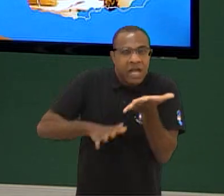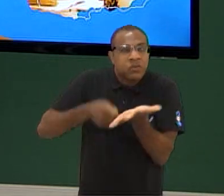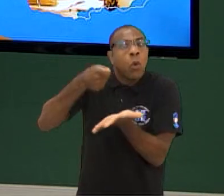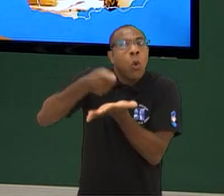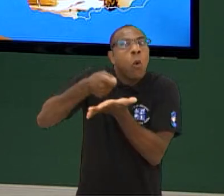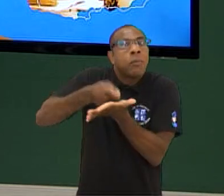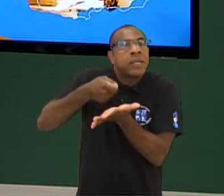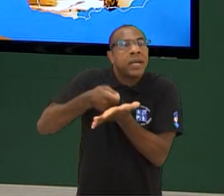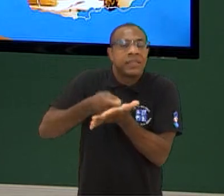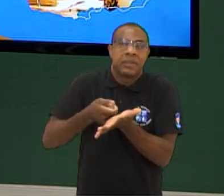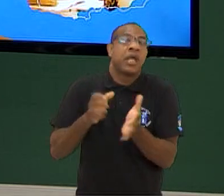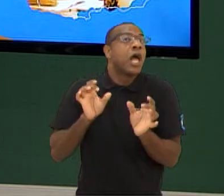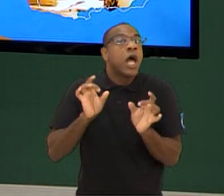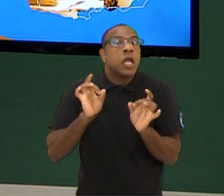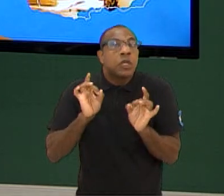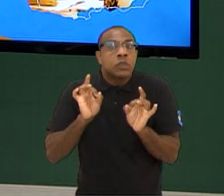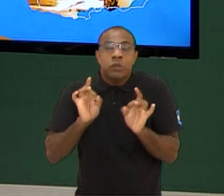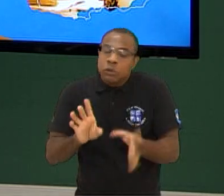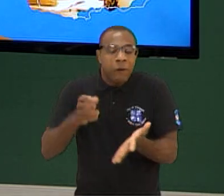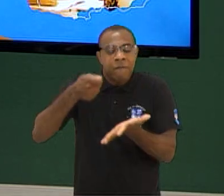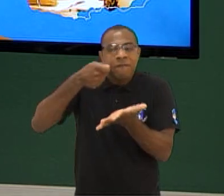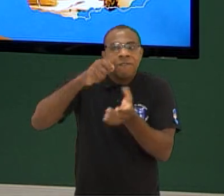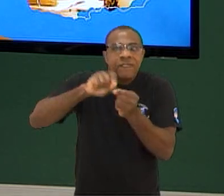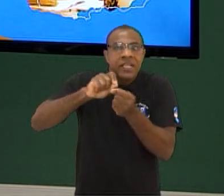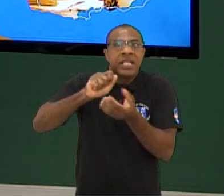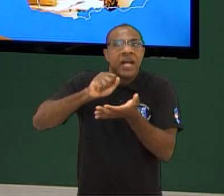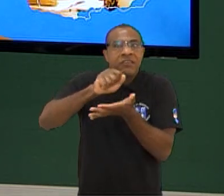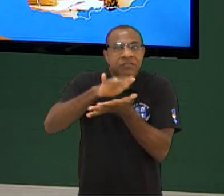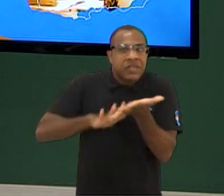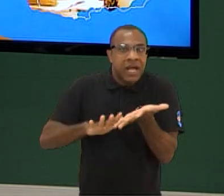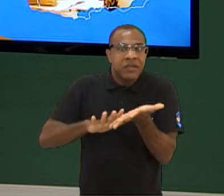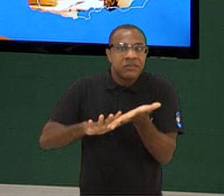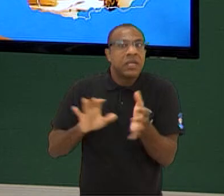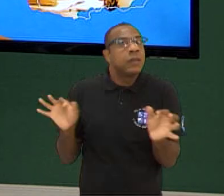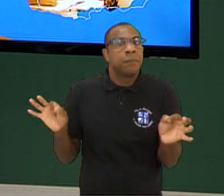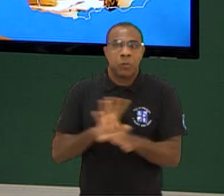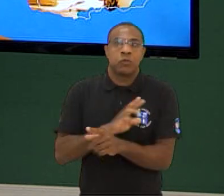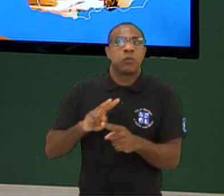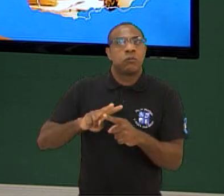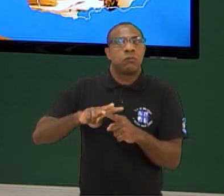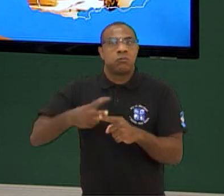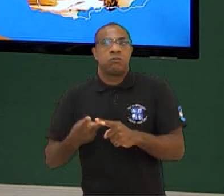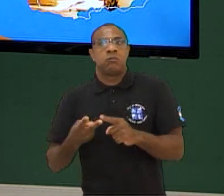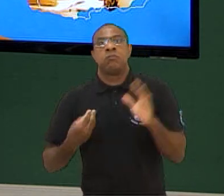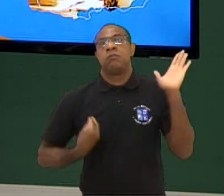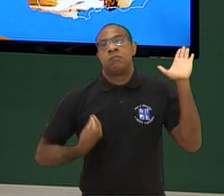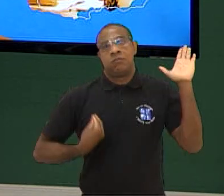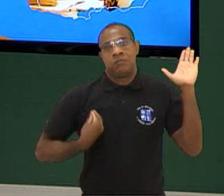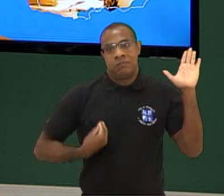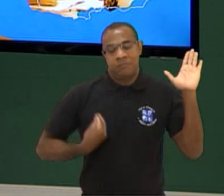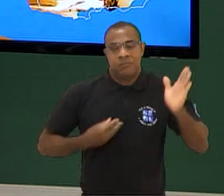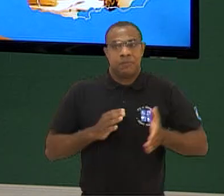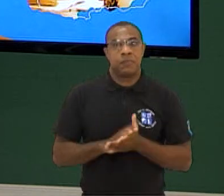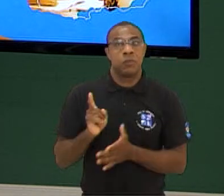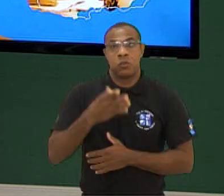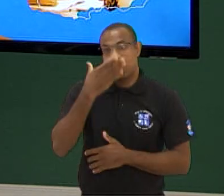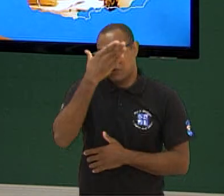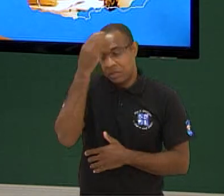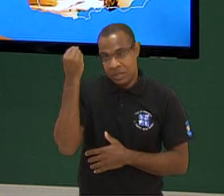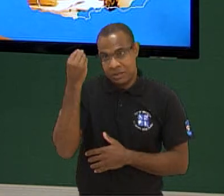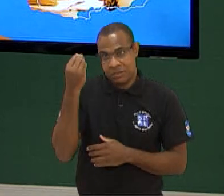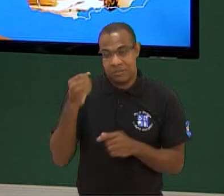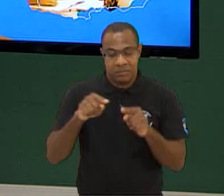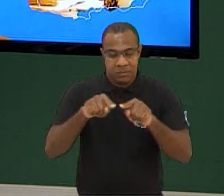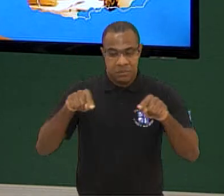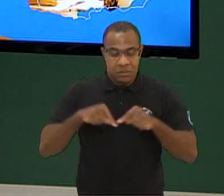só fazer lá e pronto, a presença de vocês já está confirmada aí tranquilamente, beleza? Não esqueça de fazer as atividades do Classroom,